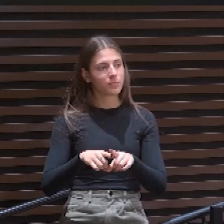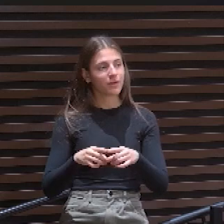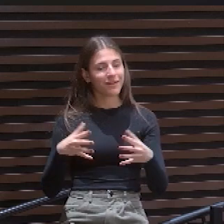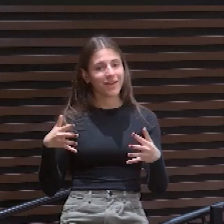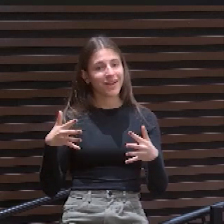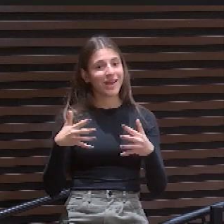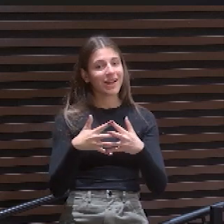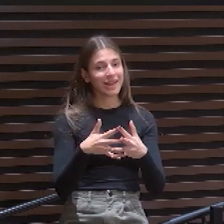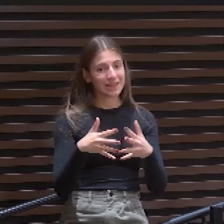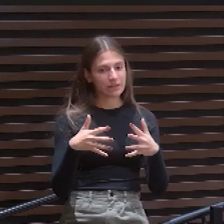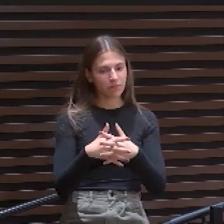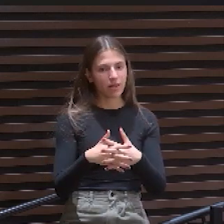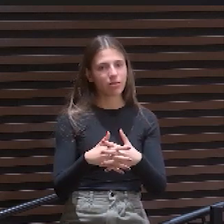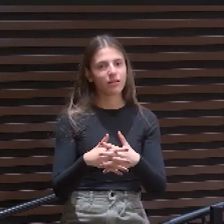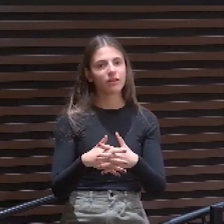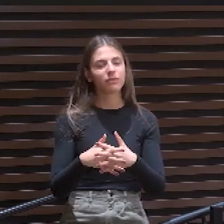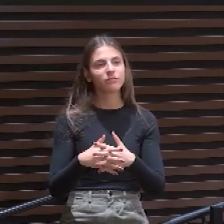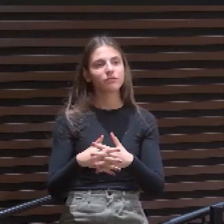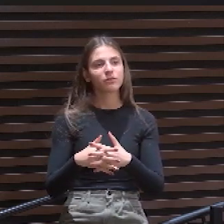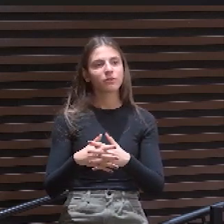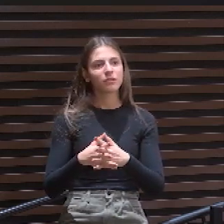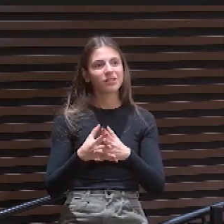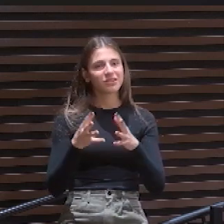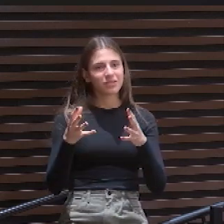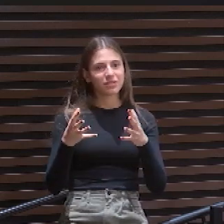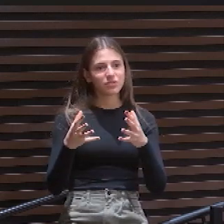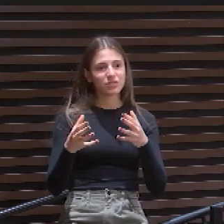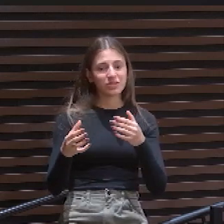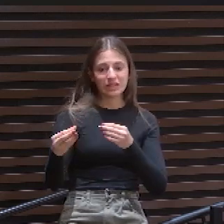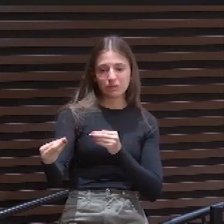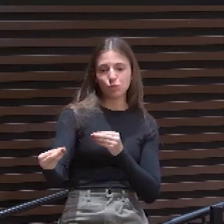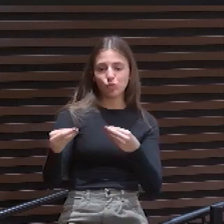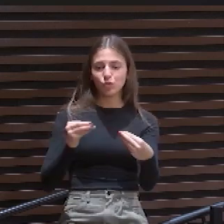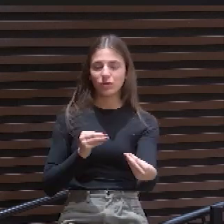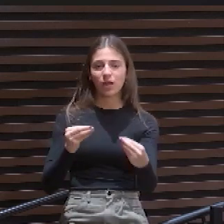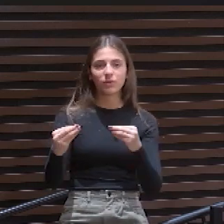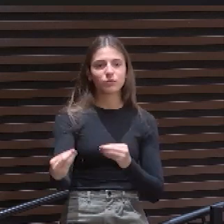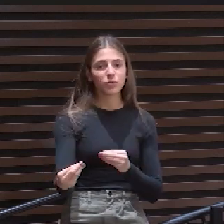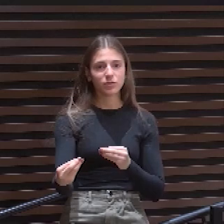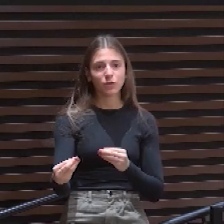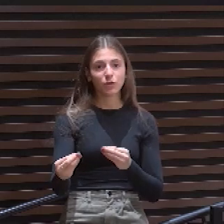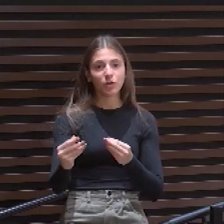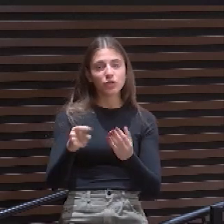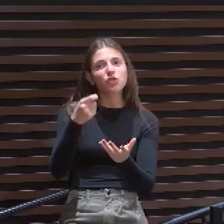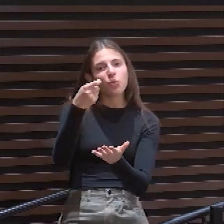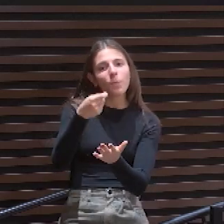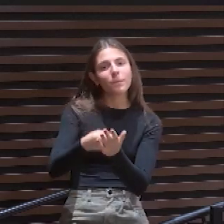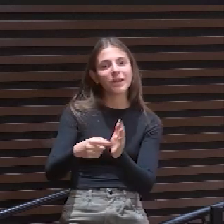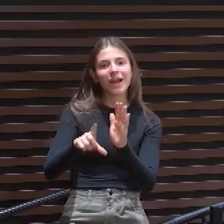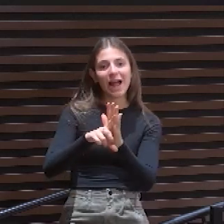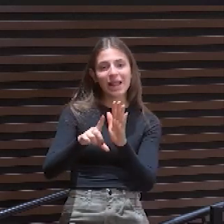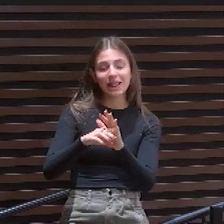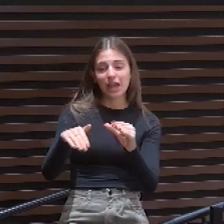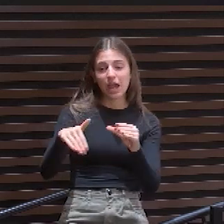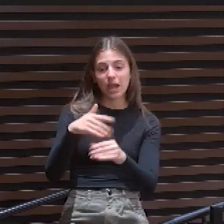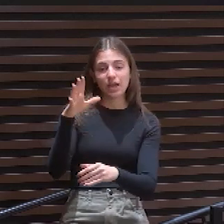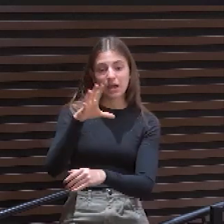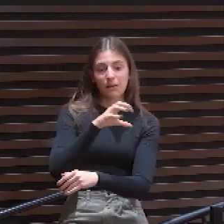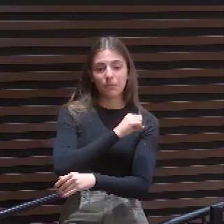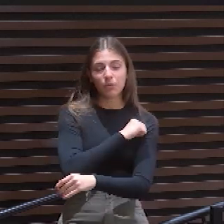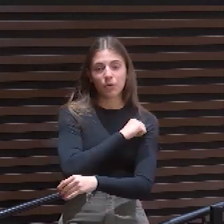de acarretar a indevida mudança de posições, de cumpridor da lei do amor para juiz do